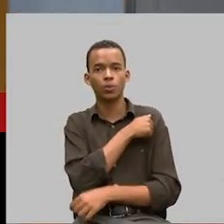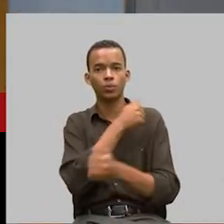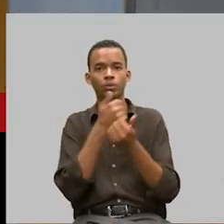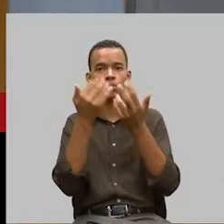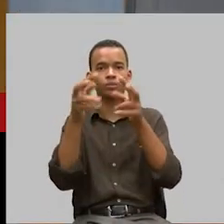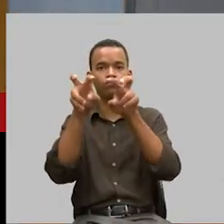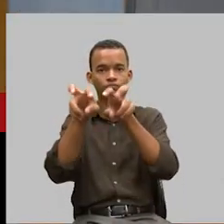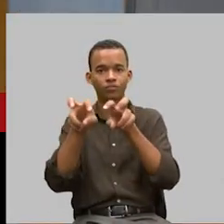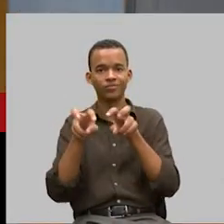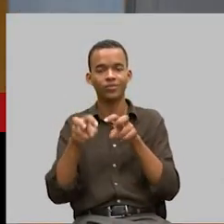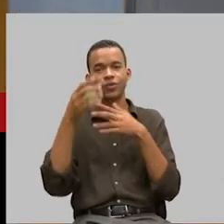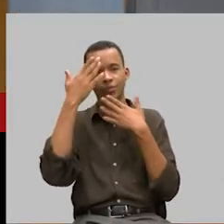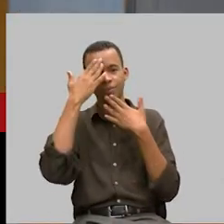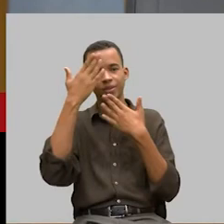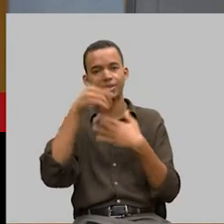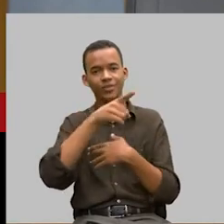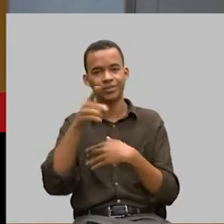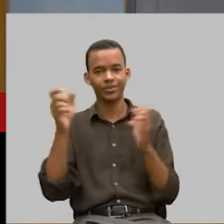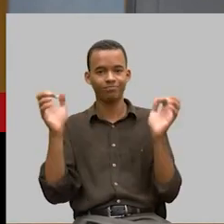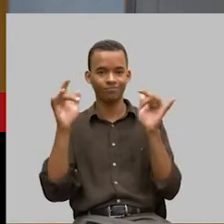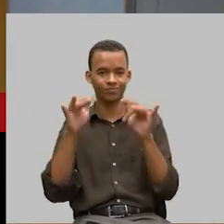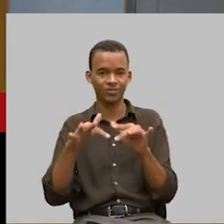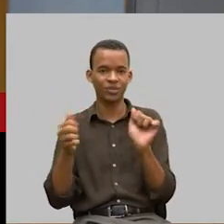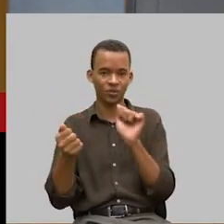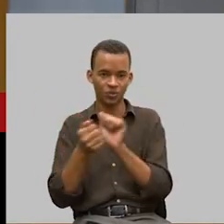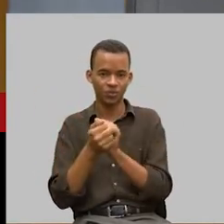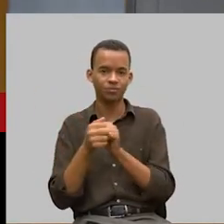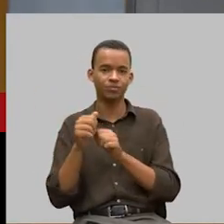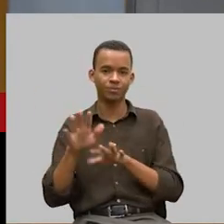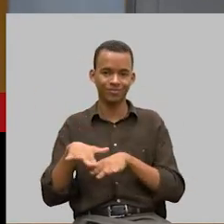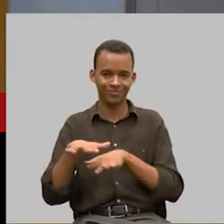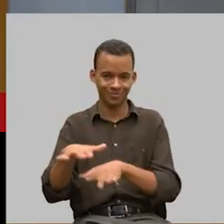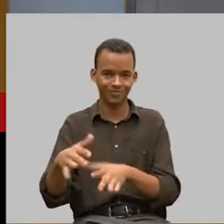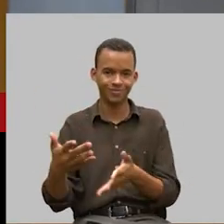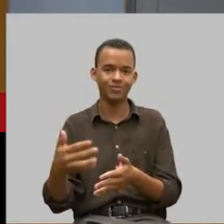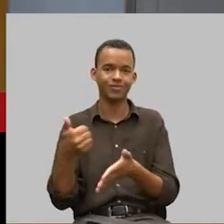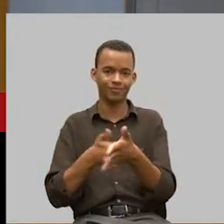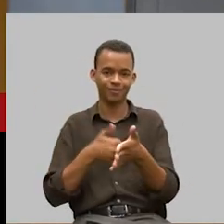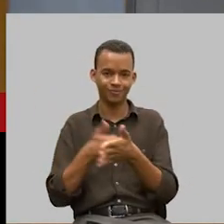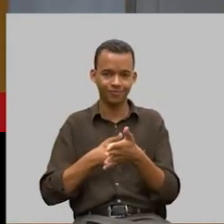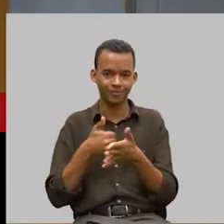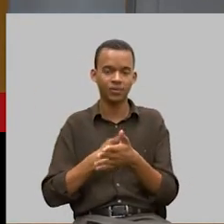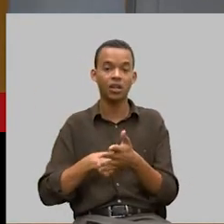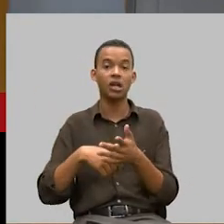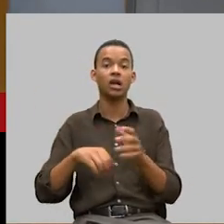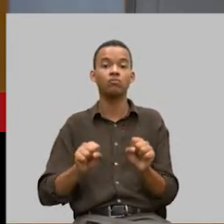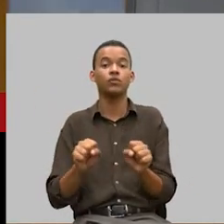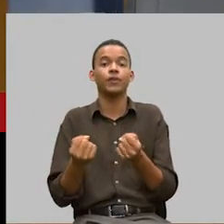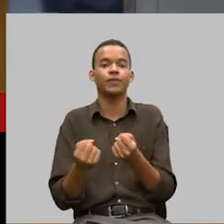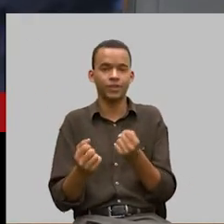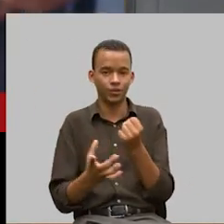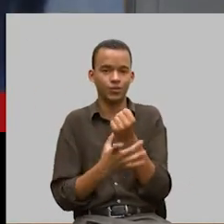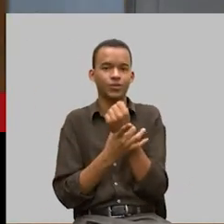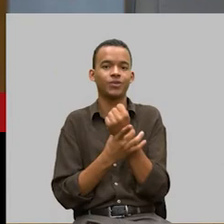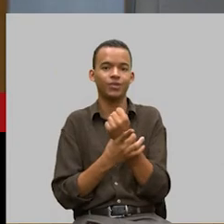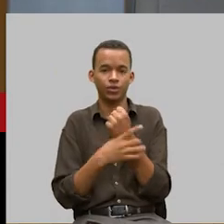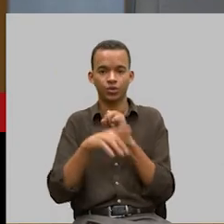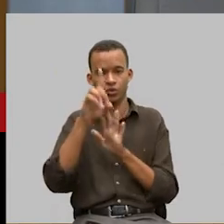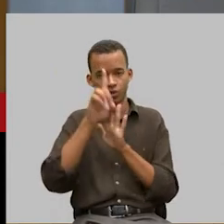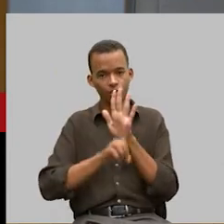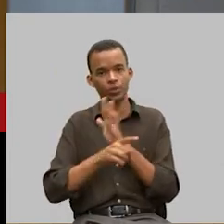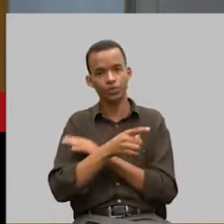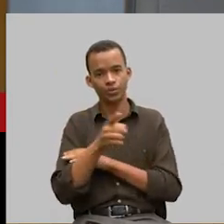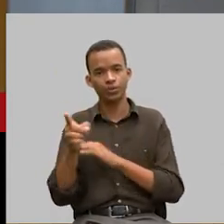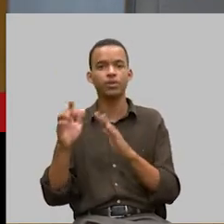honra vocês estarem aqui caminharem junto conosco aqui nessa nessa luta em defesa do direito de vocês à escola é muito